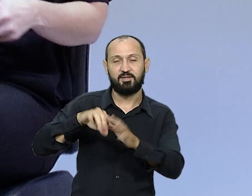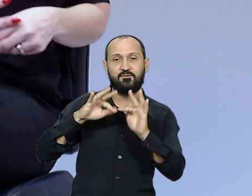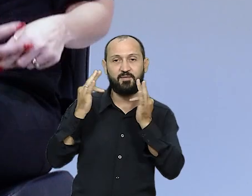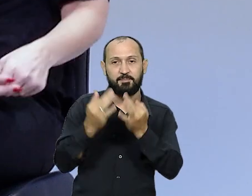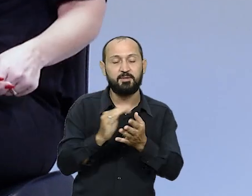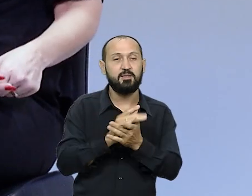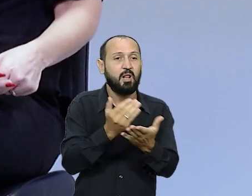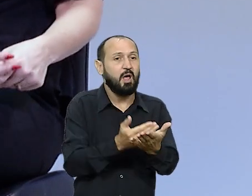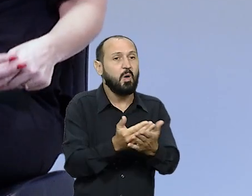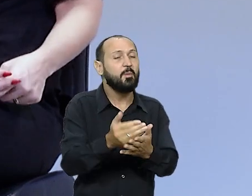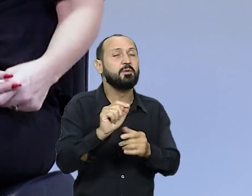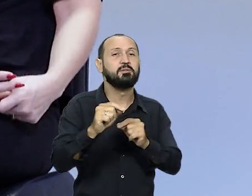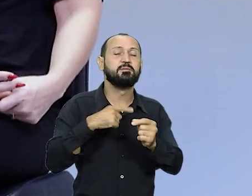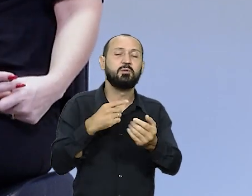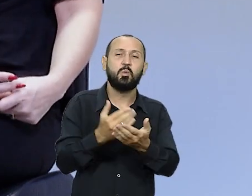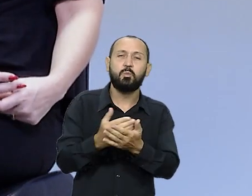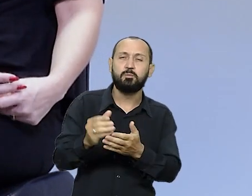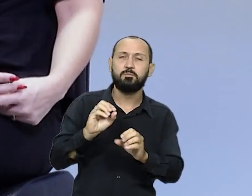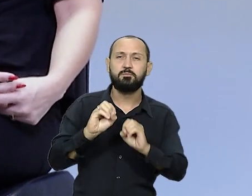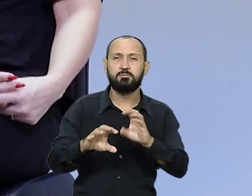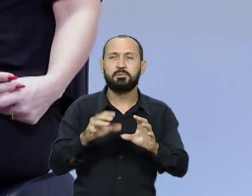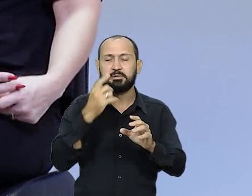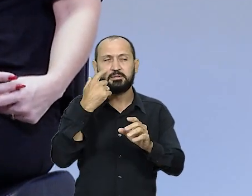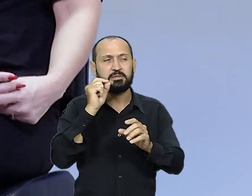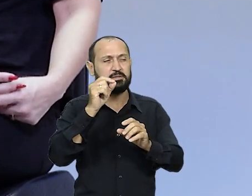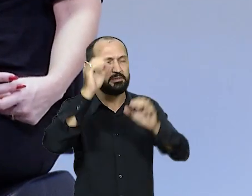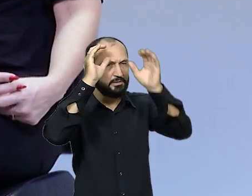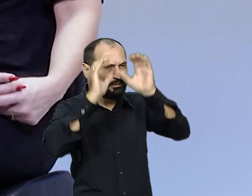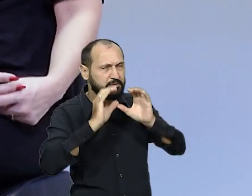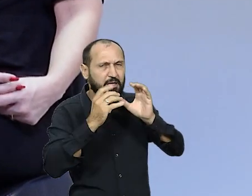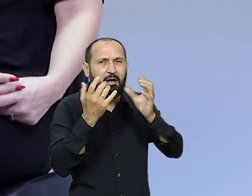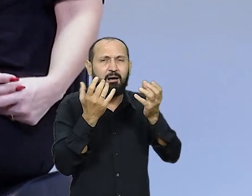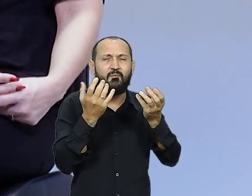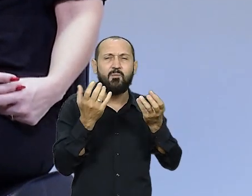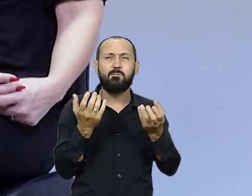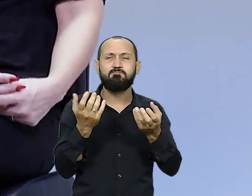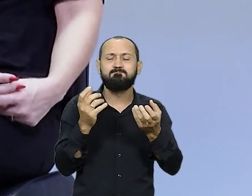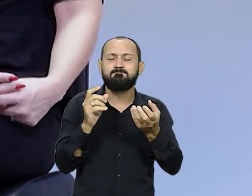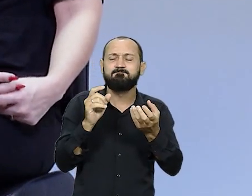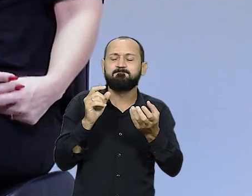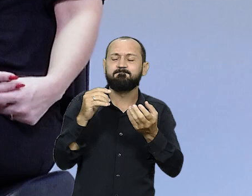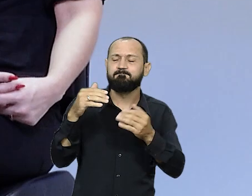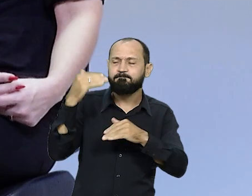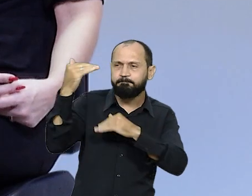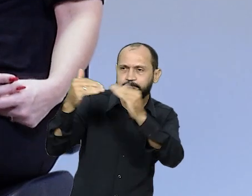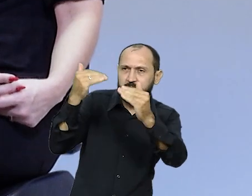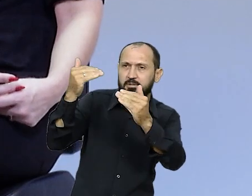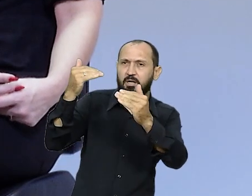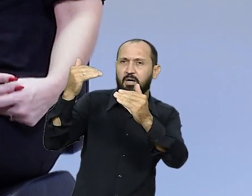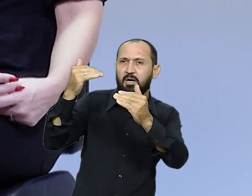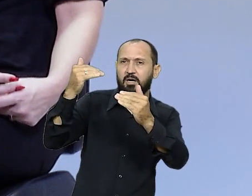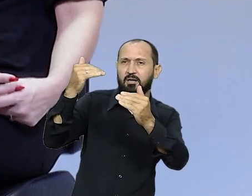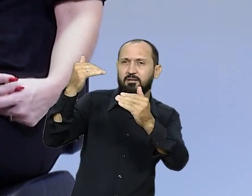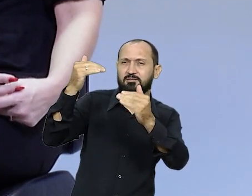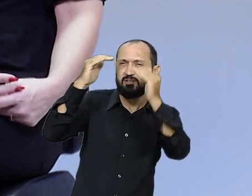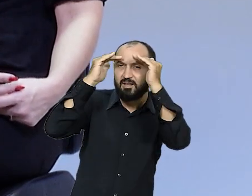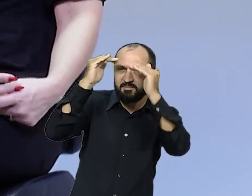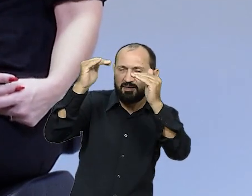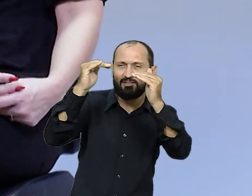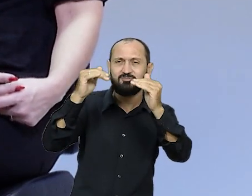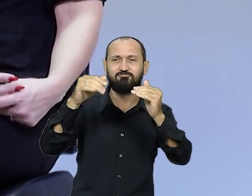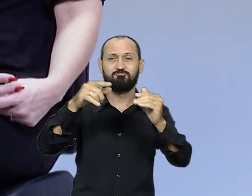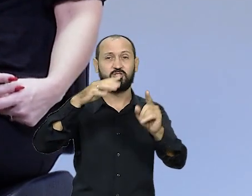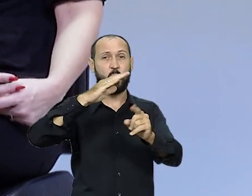seio familiar. É ali que ela começa a ter as primeiras lições de cidadania, de ordem, de hierarquia, de respeito,